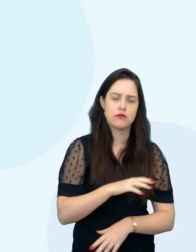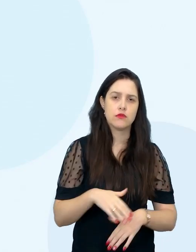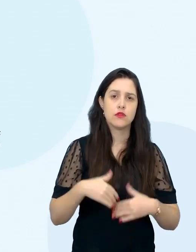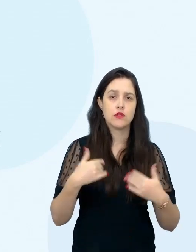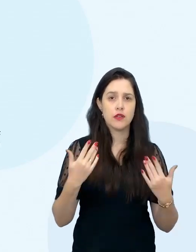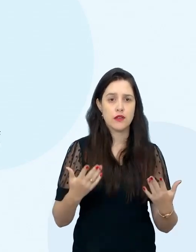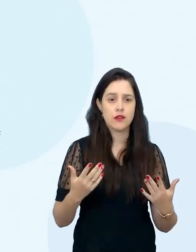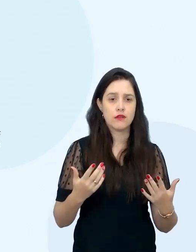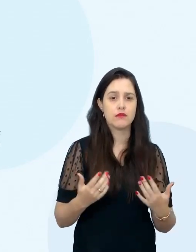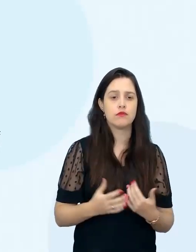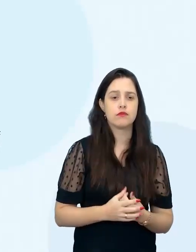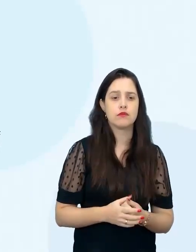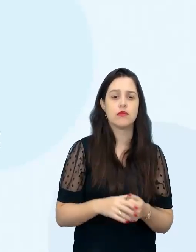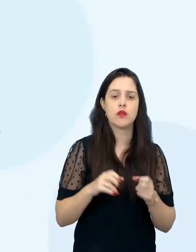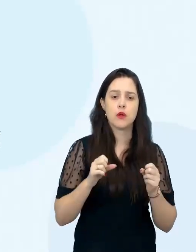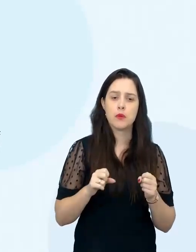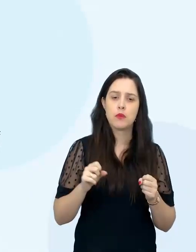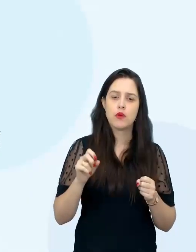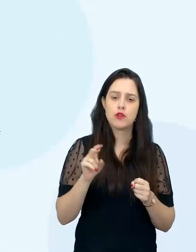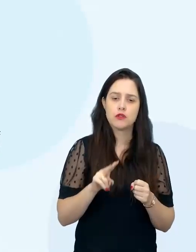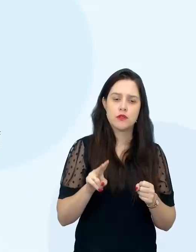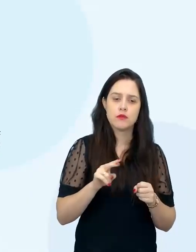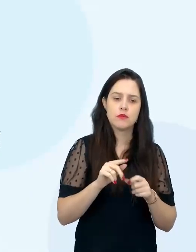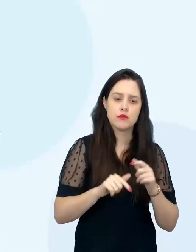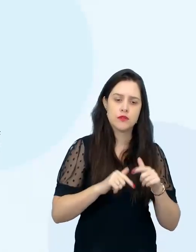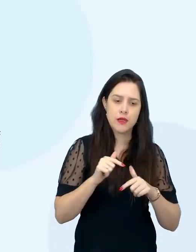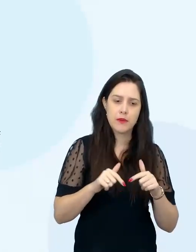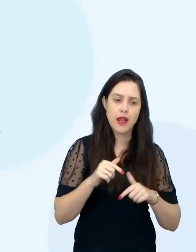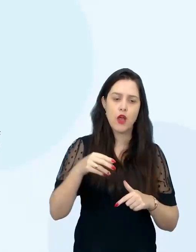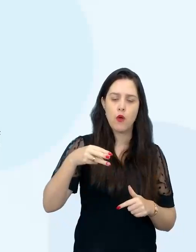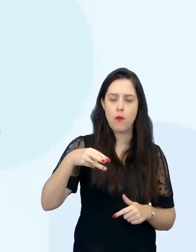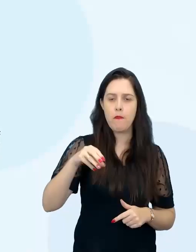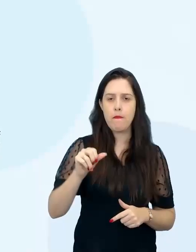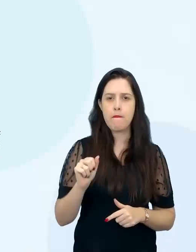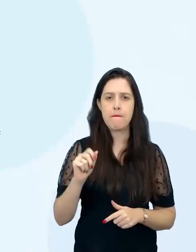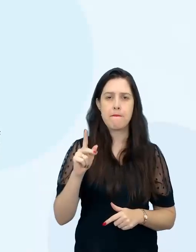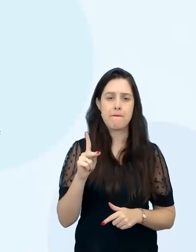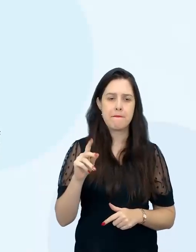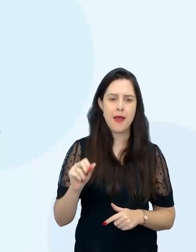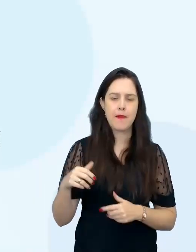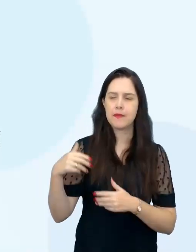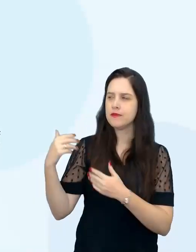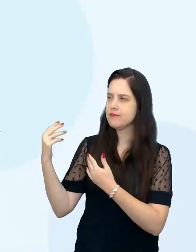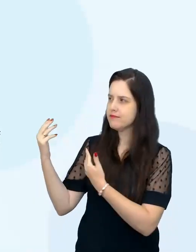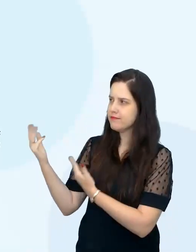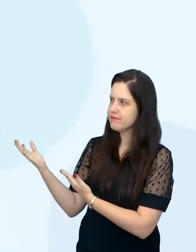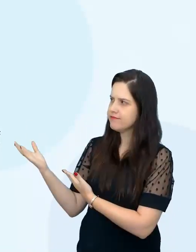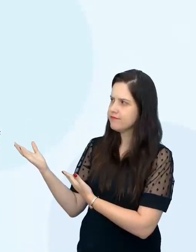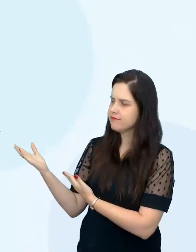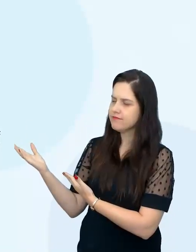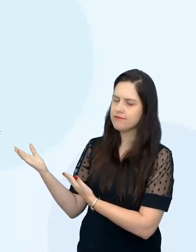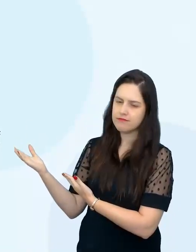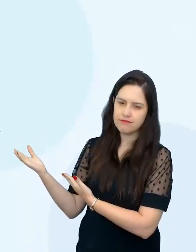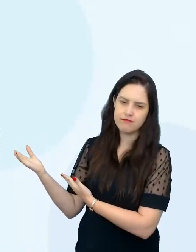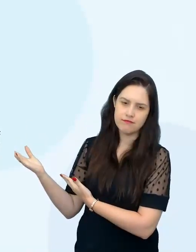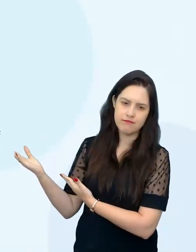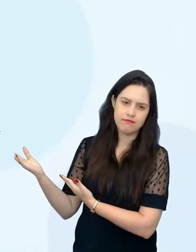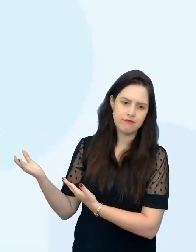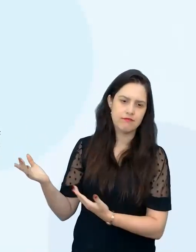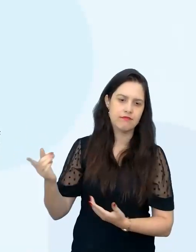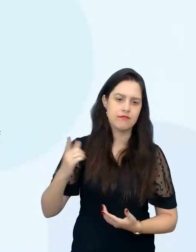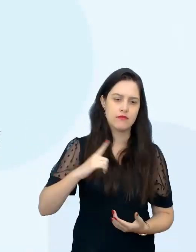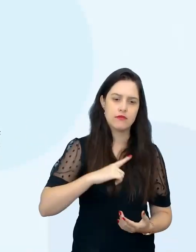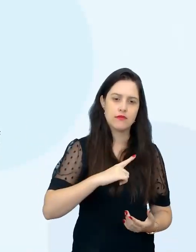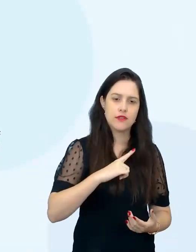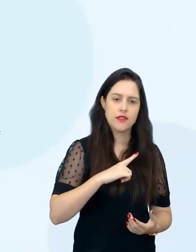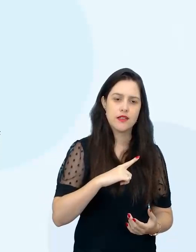do infográfico, a gente pode, por exemplo, também trabalhar com mapas, né? Trazer um mapa para o estudante, a gente trouxe esse aqui, mas vocês